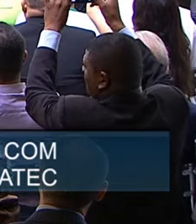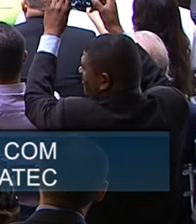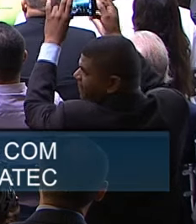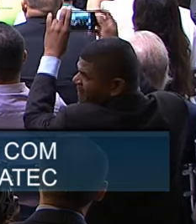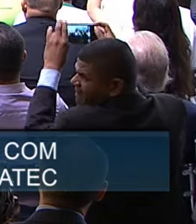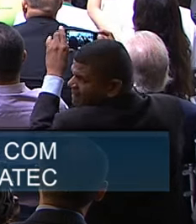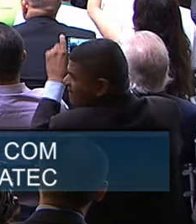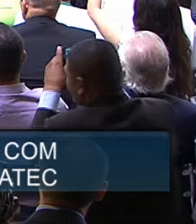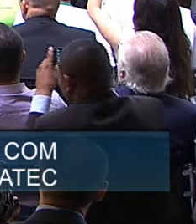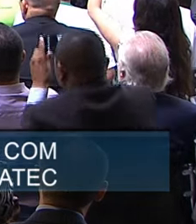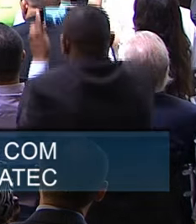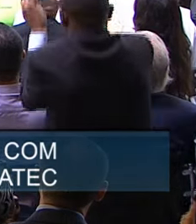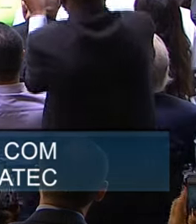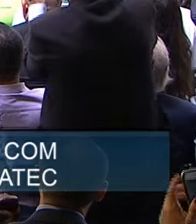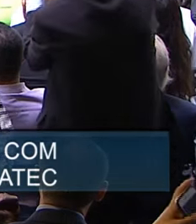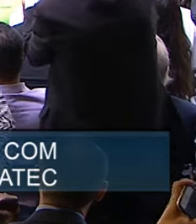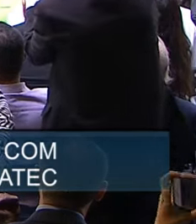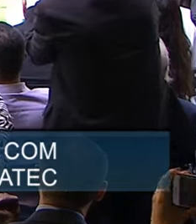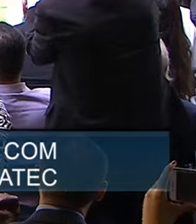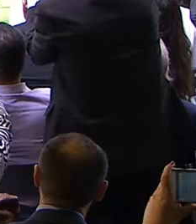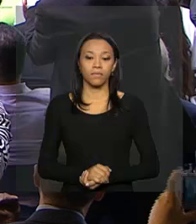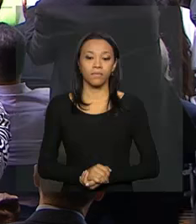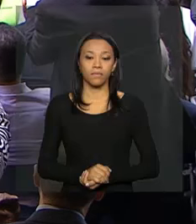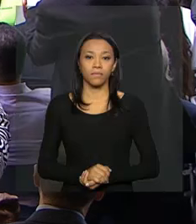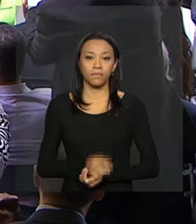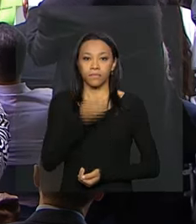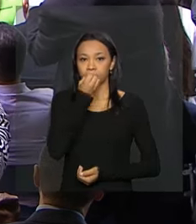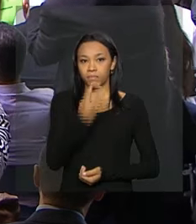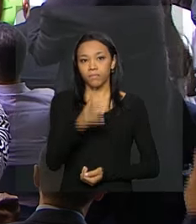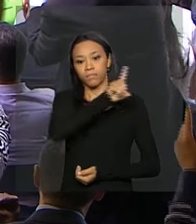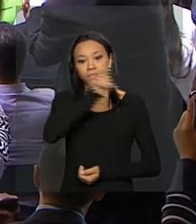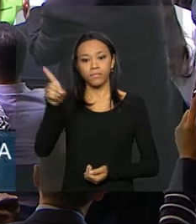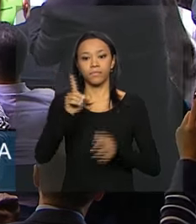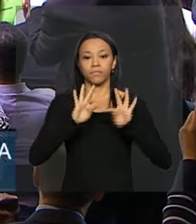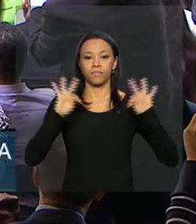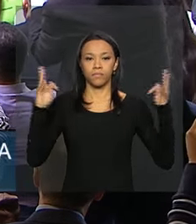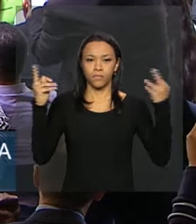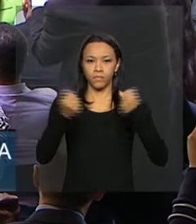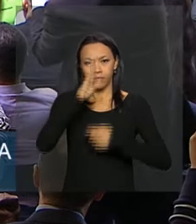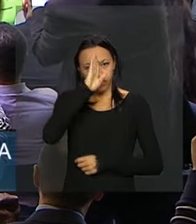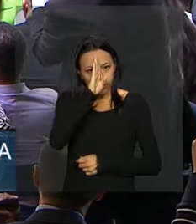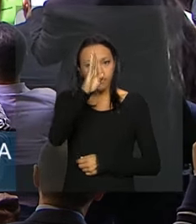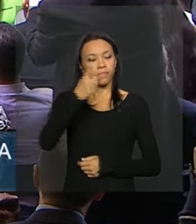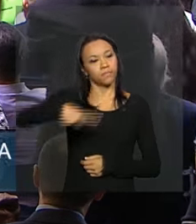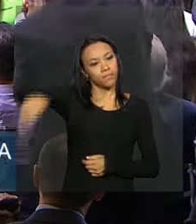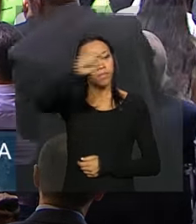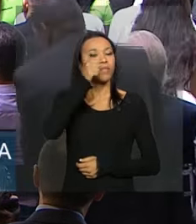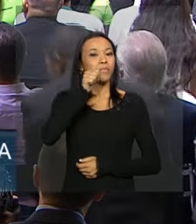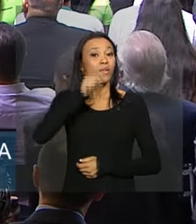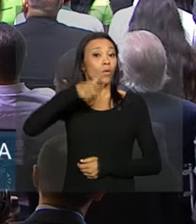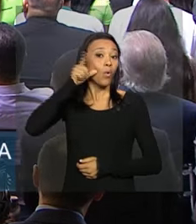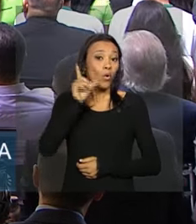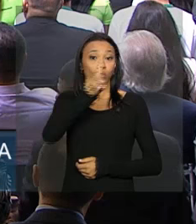Bom dia a todos, bom dia a todas, principalmente queria saudar as mulheres presentes, ontem foi o